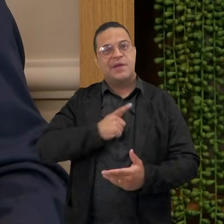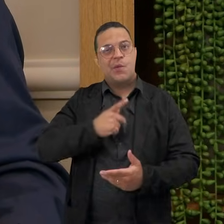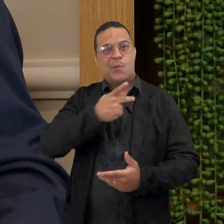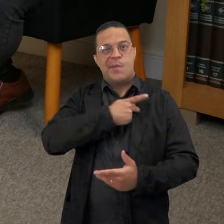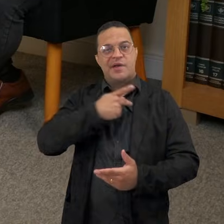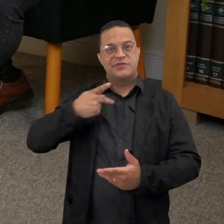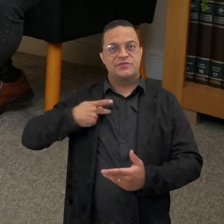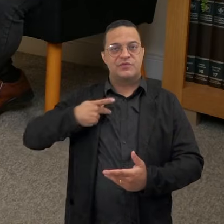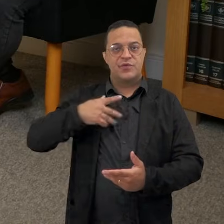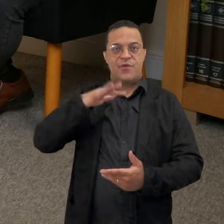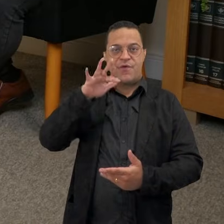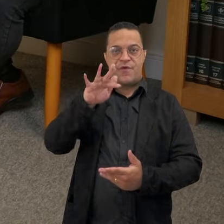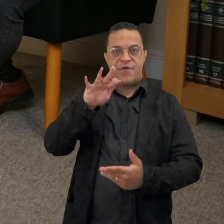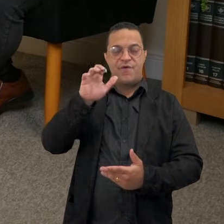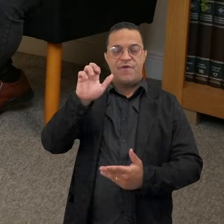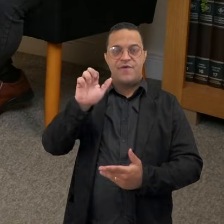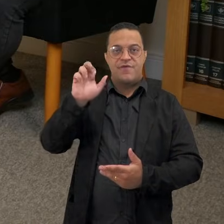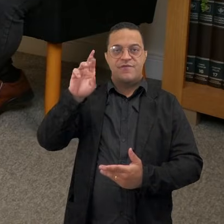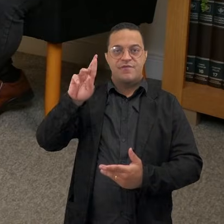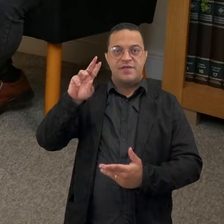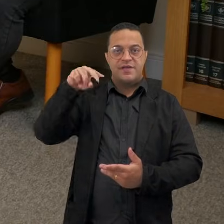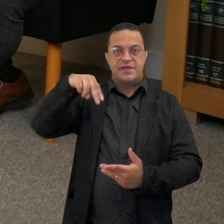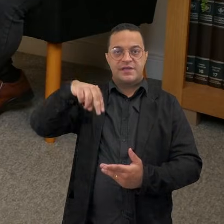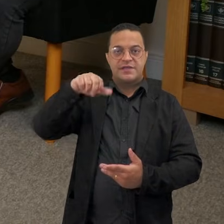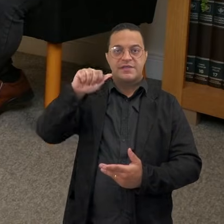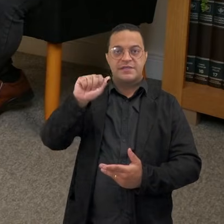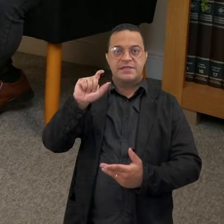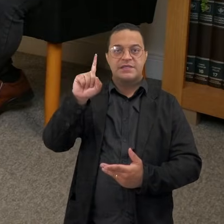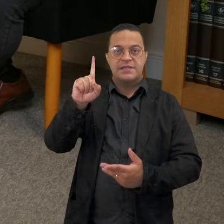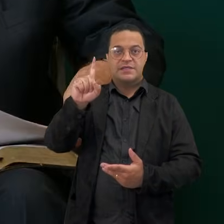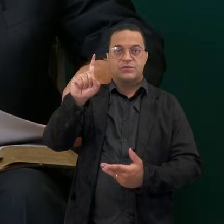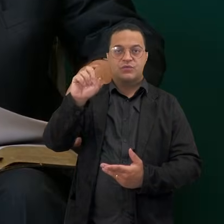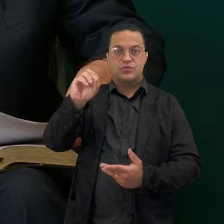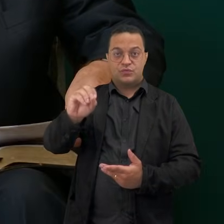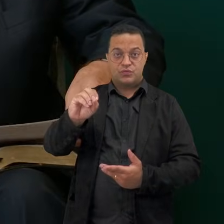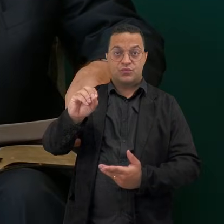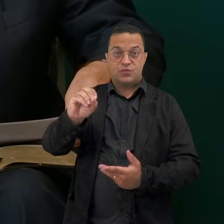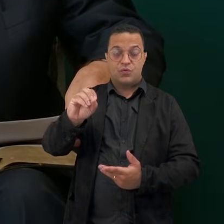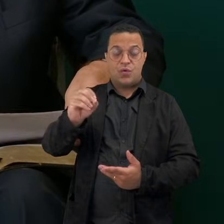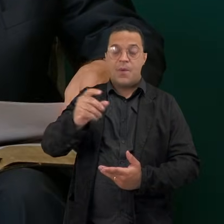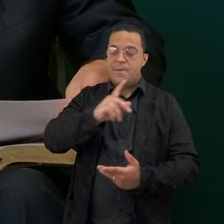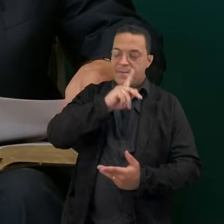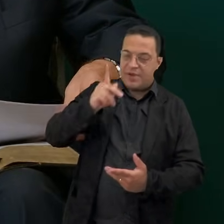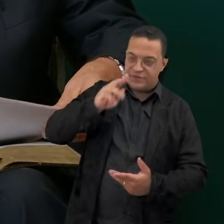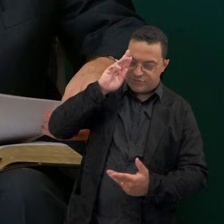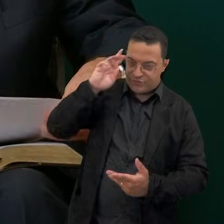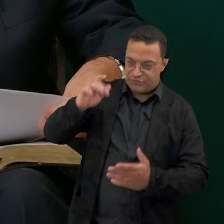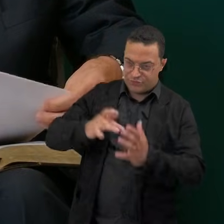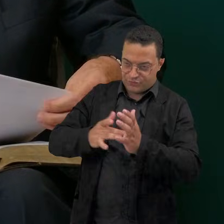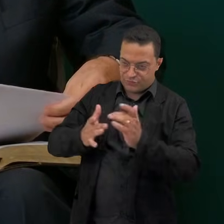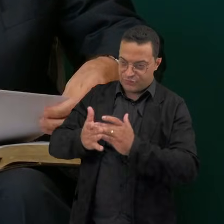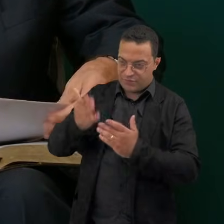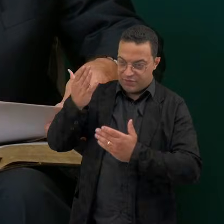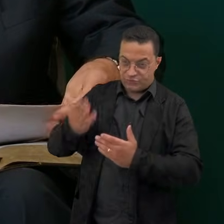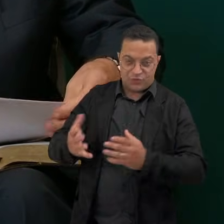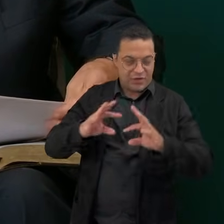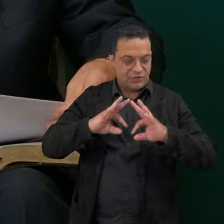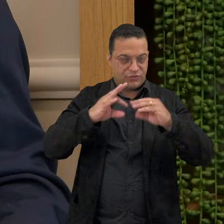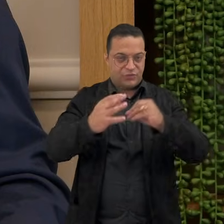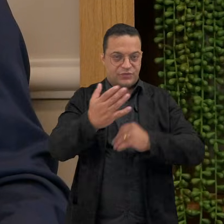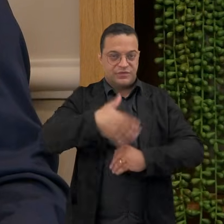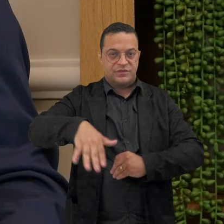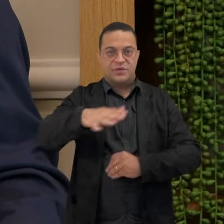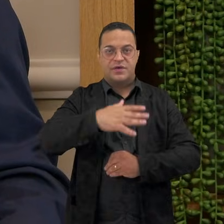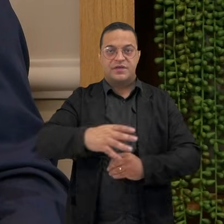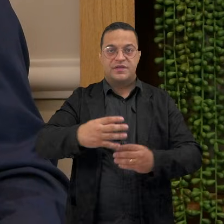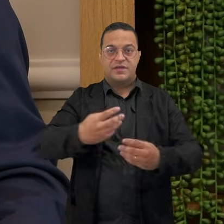pastor Fernando, que tem participado já conosco. Pastor Fernando, paz do Senhor Jesus. Senhor pastor Márcio, a todos os irmãos e aqueles que nos assistem.